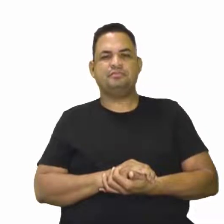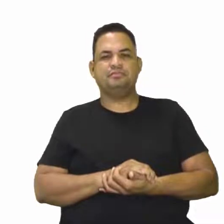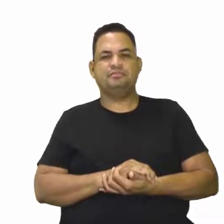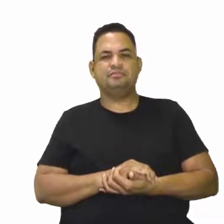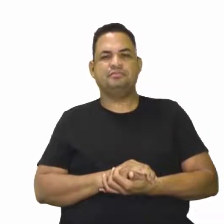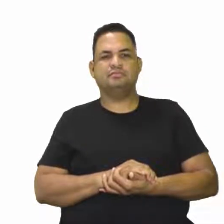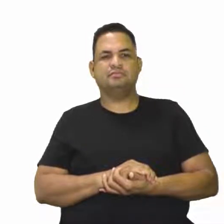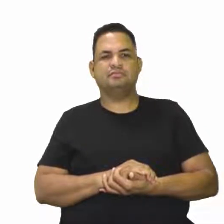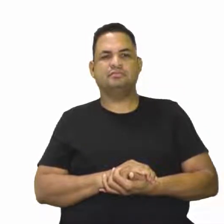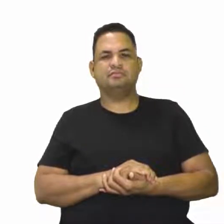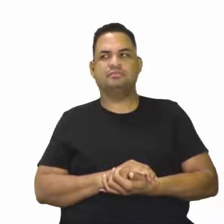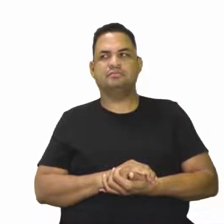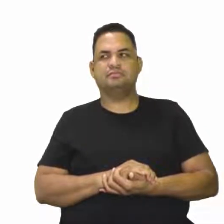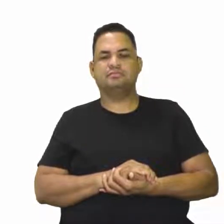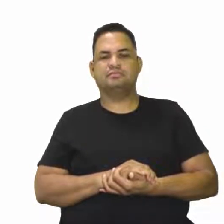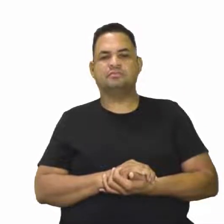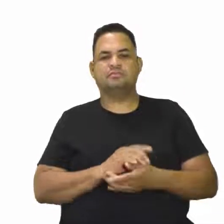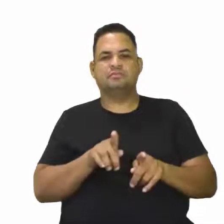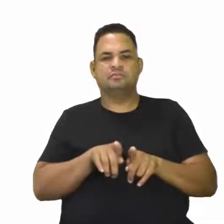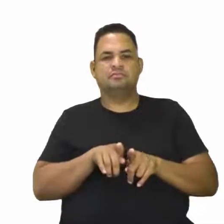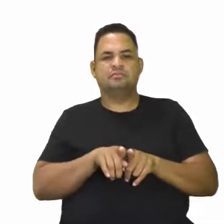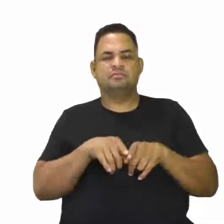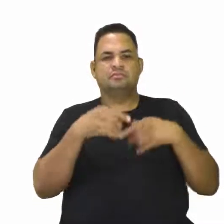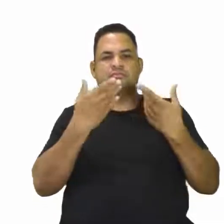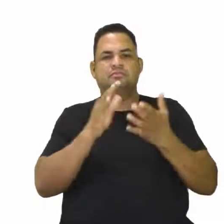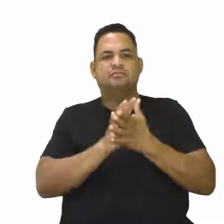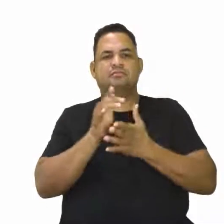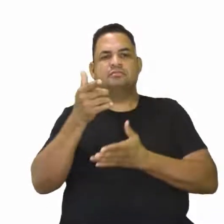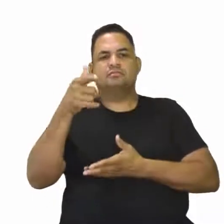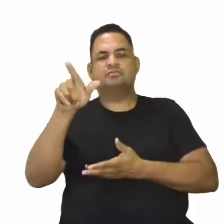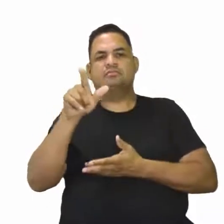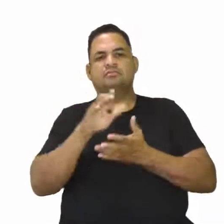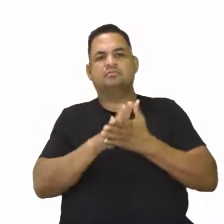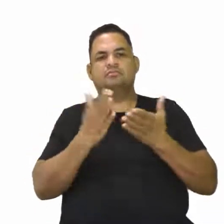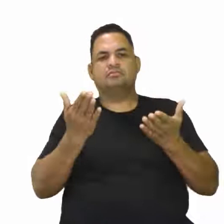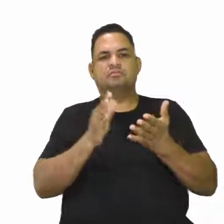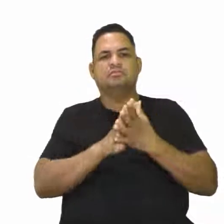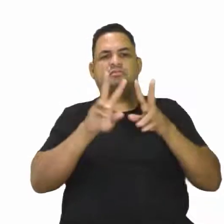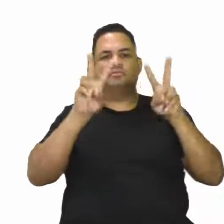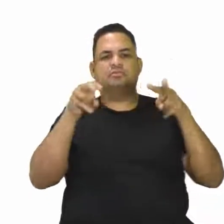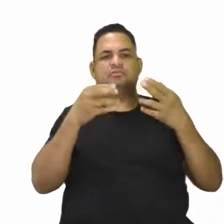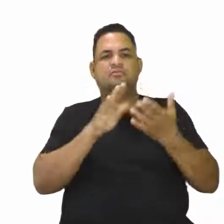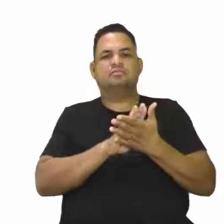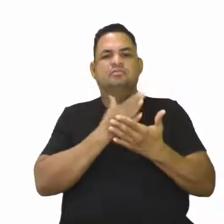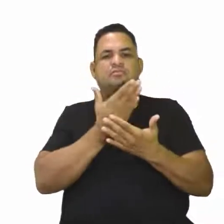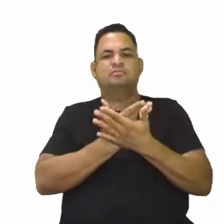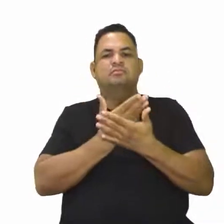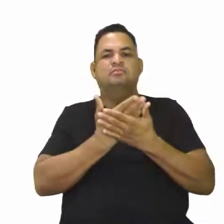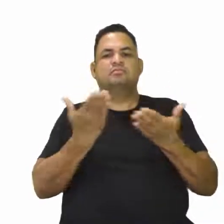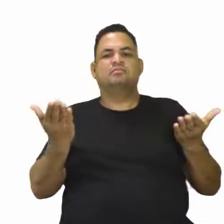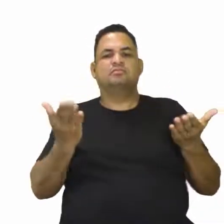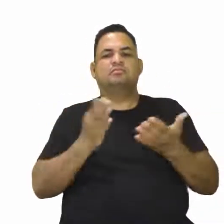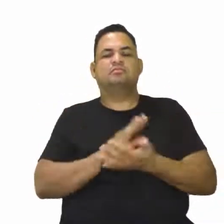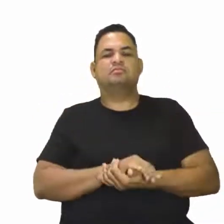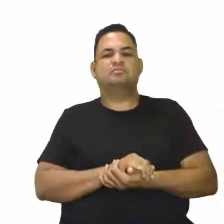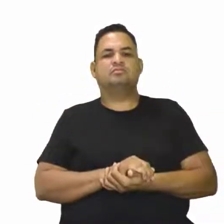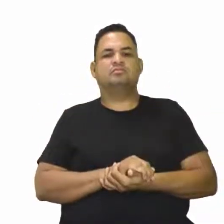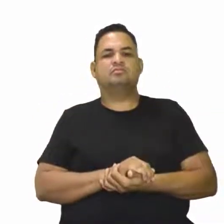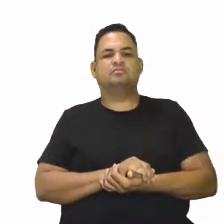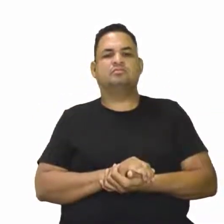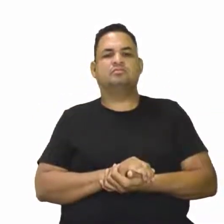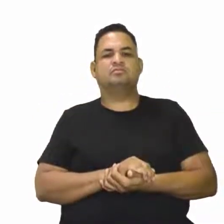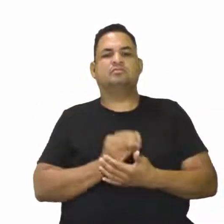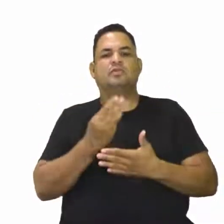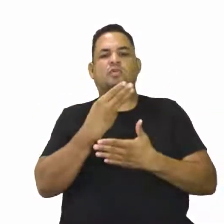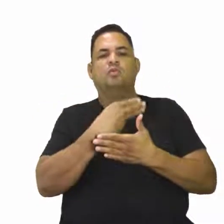fácil. Aí nós trouxemos para vocês aqui outro assunto da nossa aula, né? Eu trouxe para vocês um